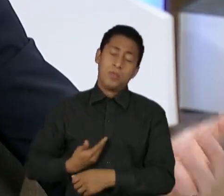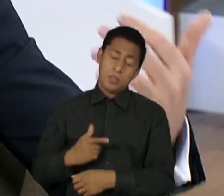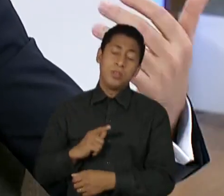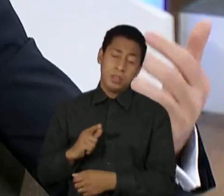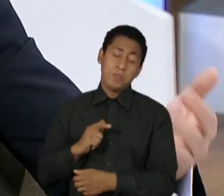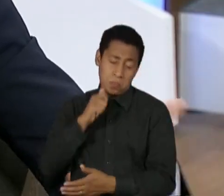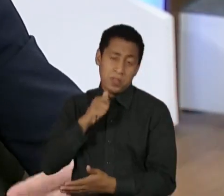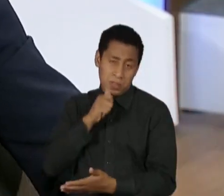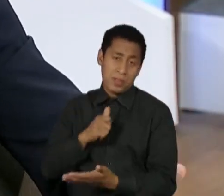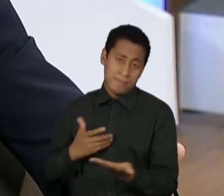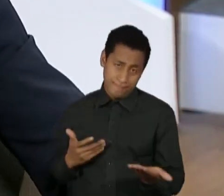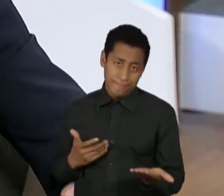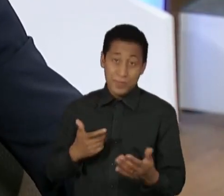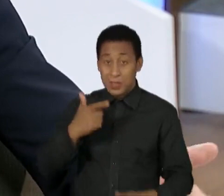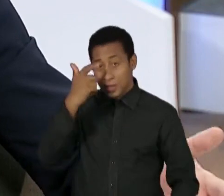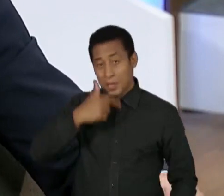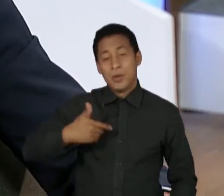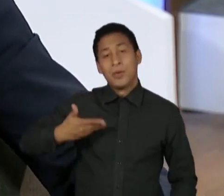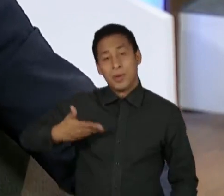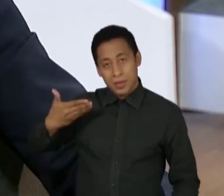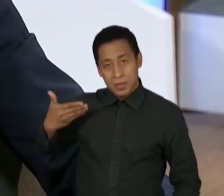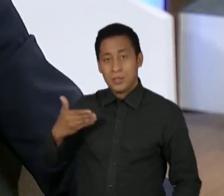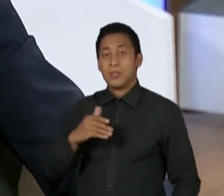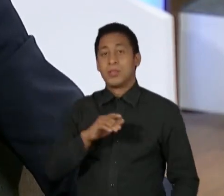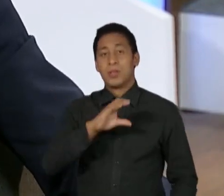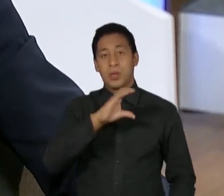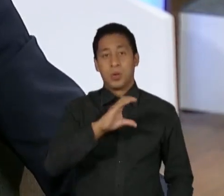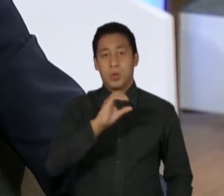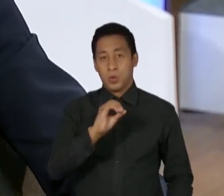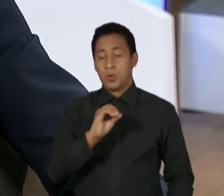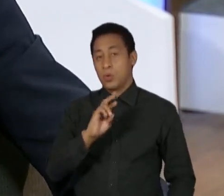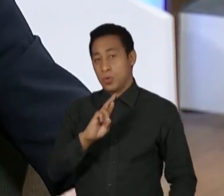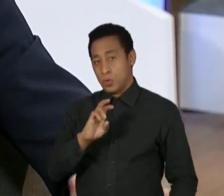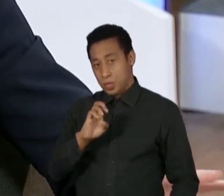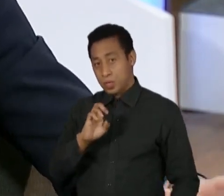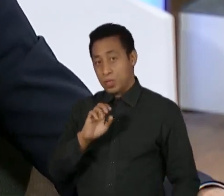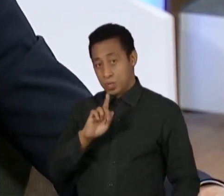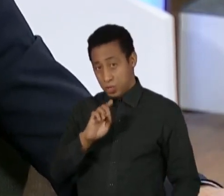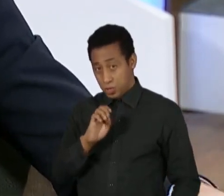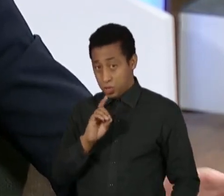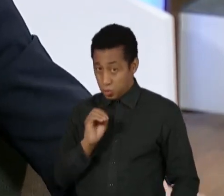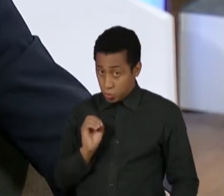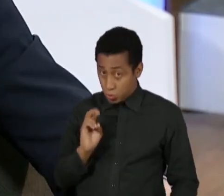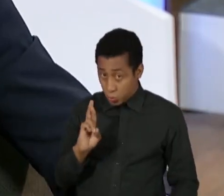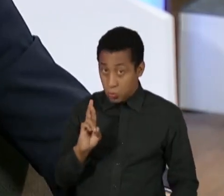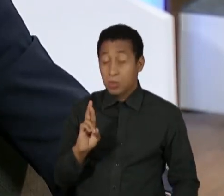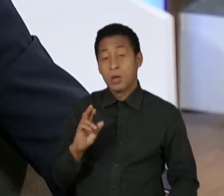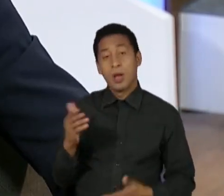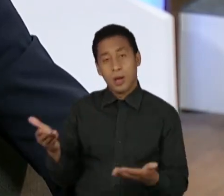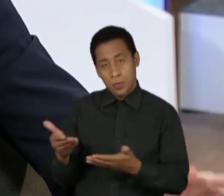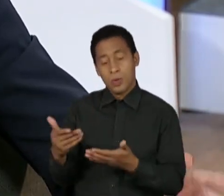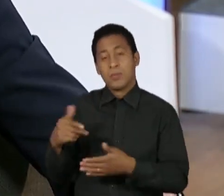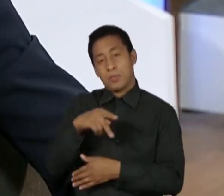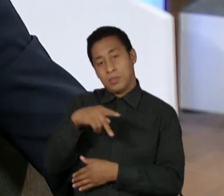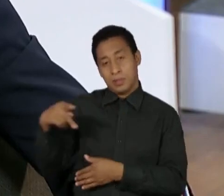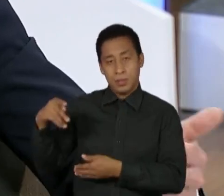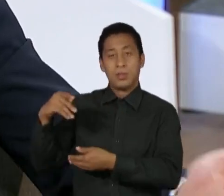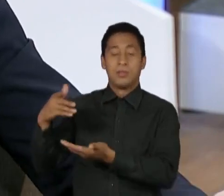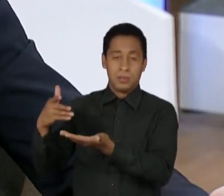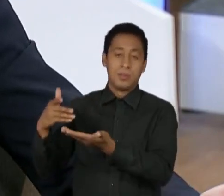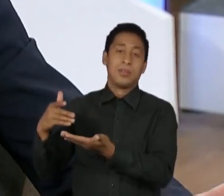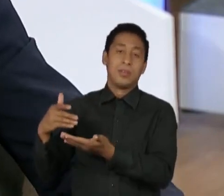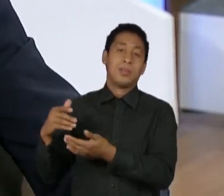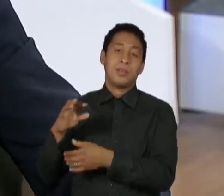como corregedor, antes de assumir a presidência e agora como presidente do tribunal, eu tomei algumas iniciativas porque eu acredito muito em liderar